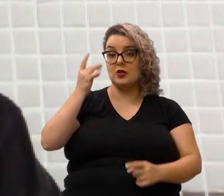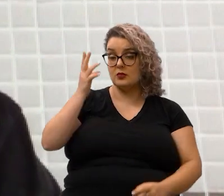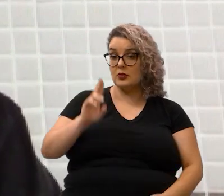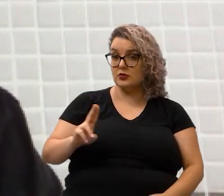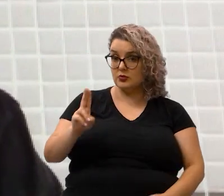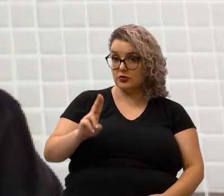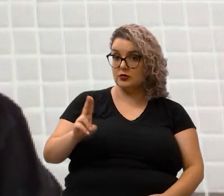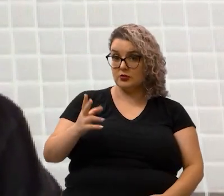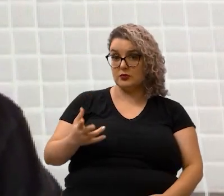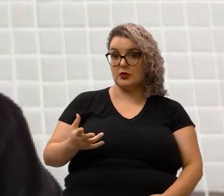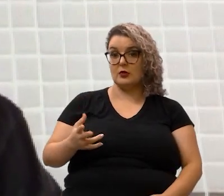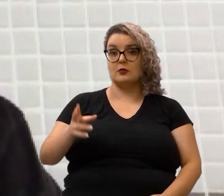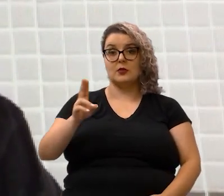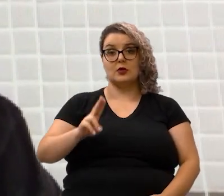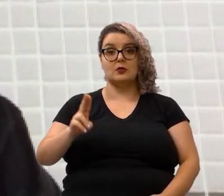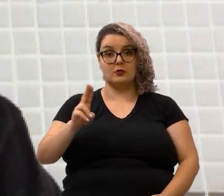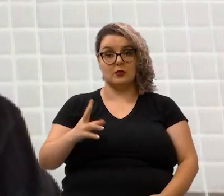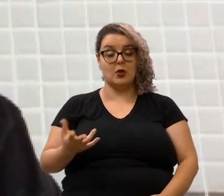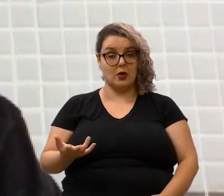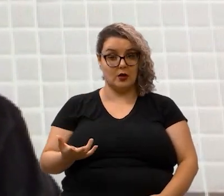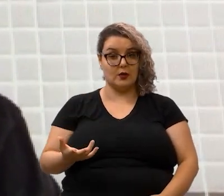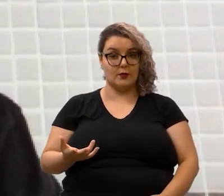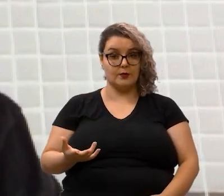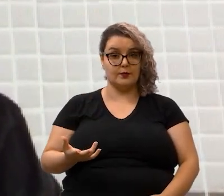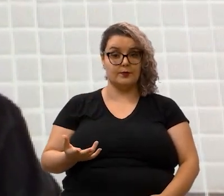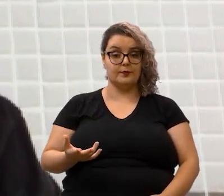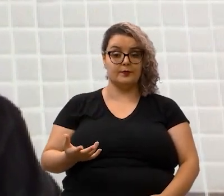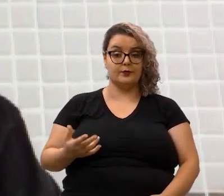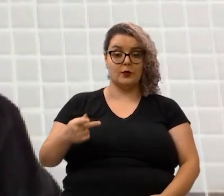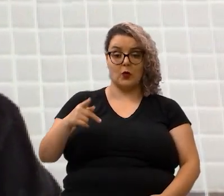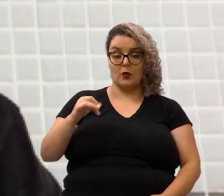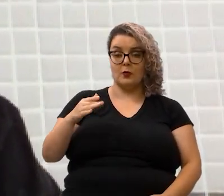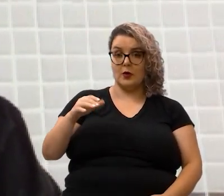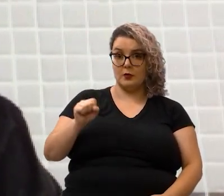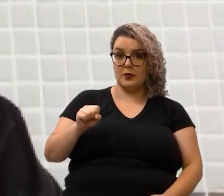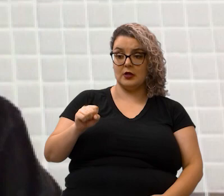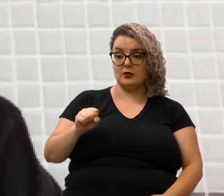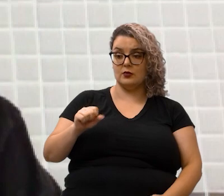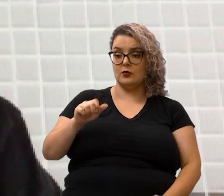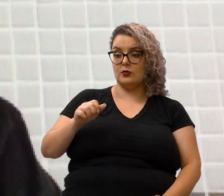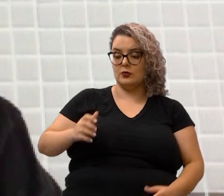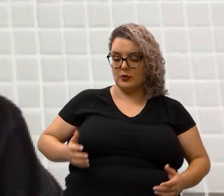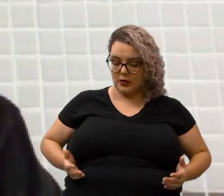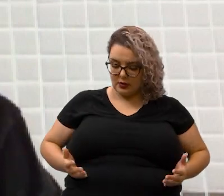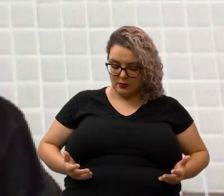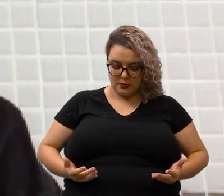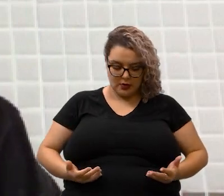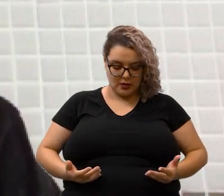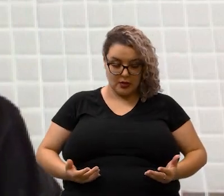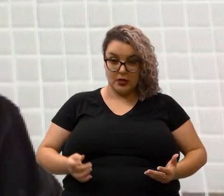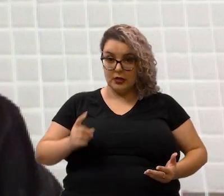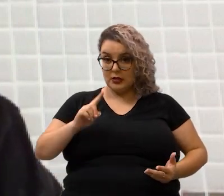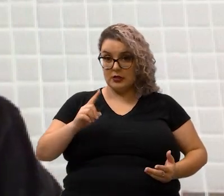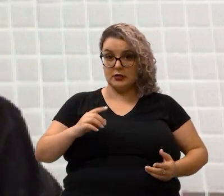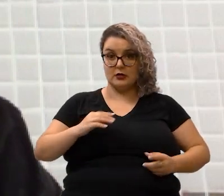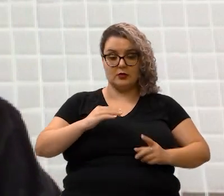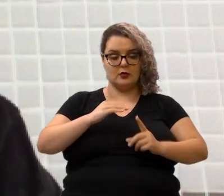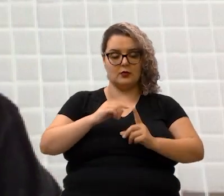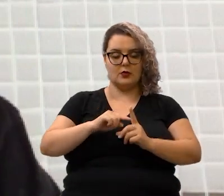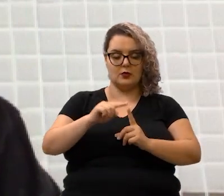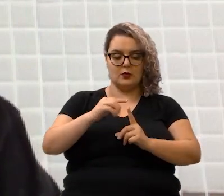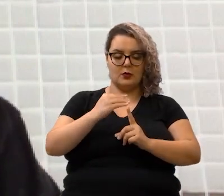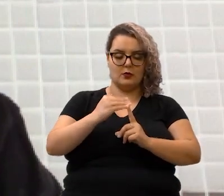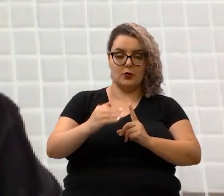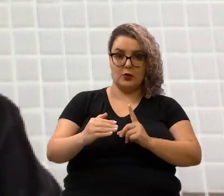implantar? Para você implantar uma peça no acetábulo, na bacia, sem cortar a cabeça do